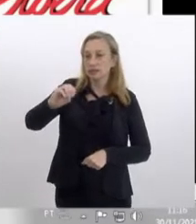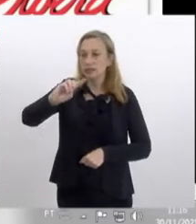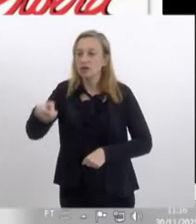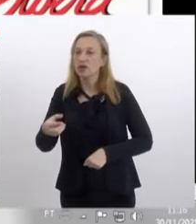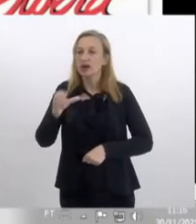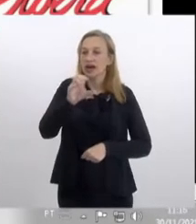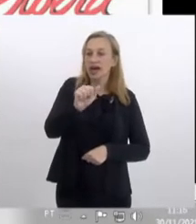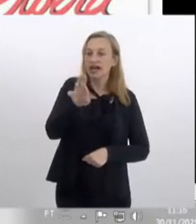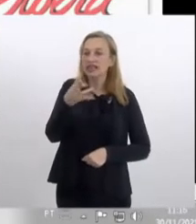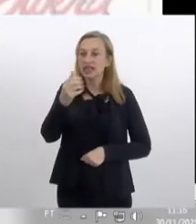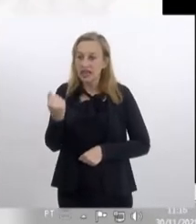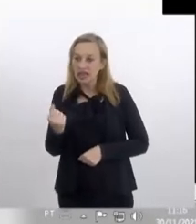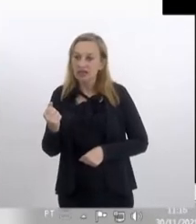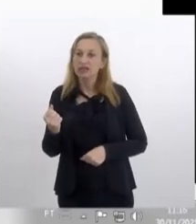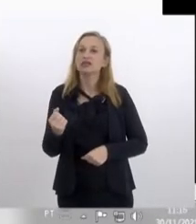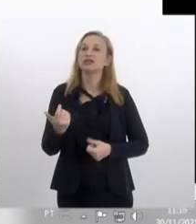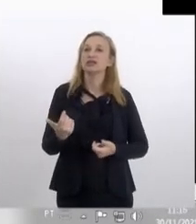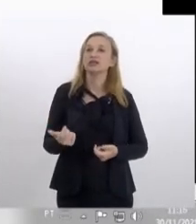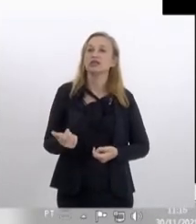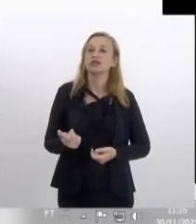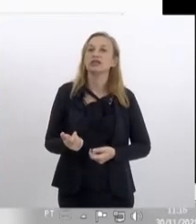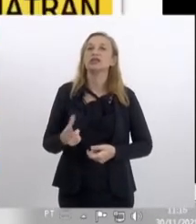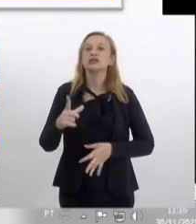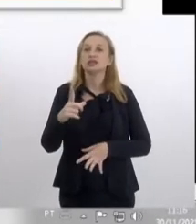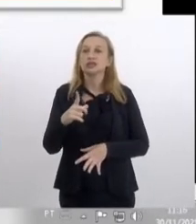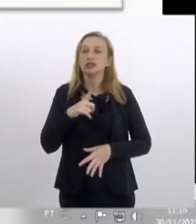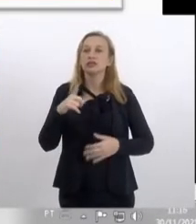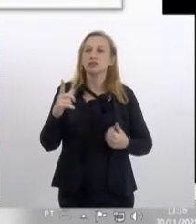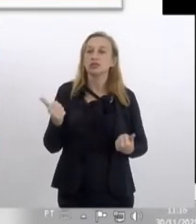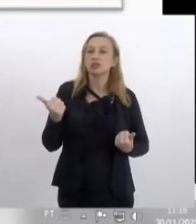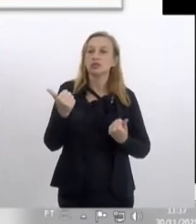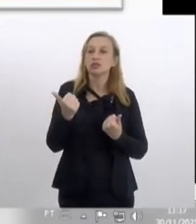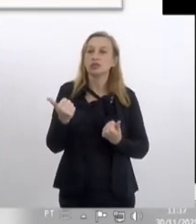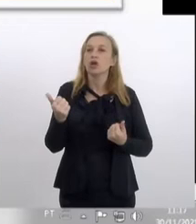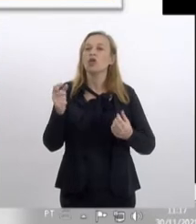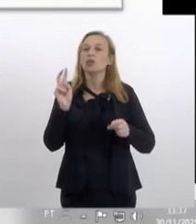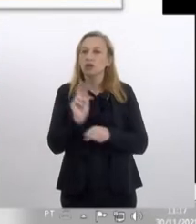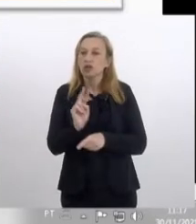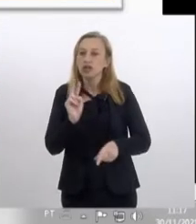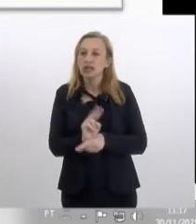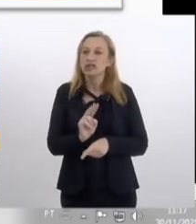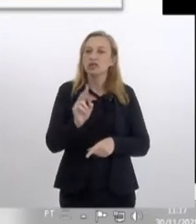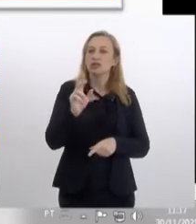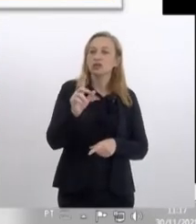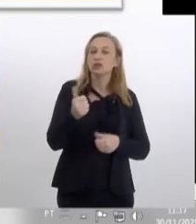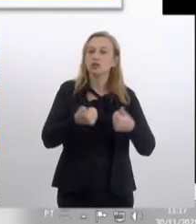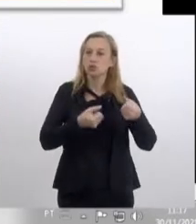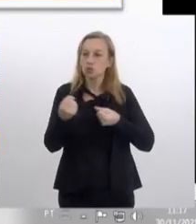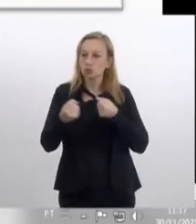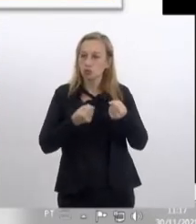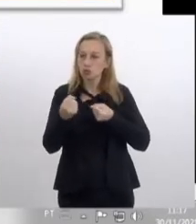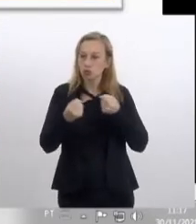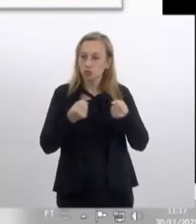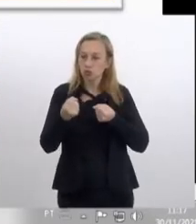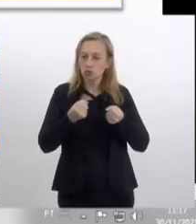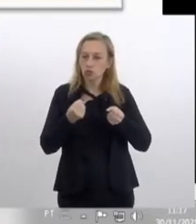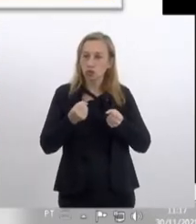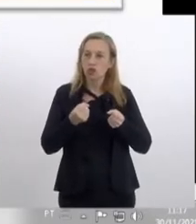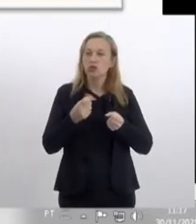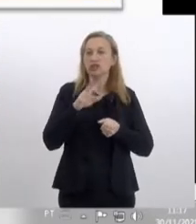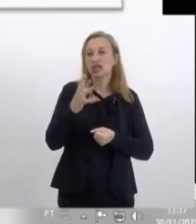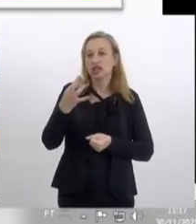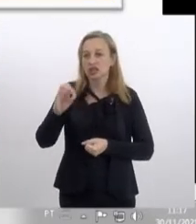e certificados do PROERD. Nós temos prevenção no trânsito, uma das principais causas de acidente de trânsito é a dependência